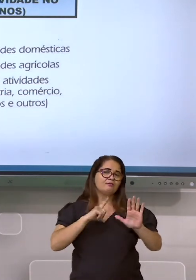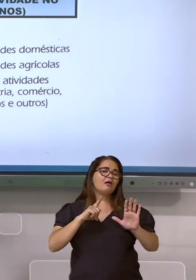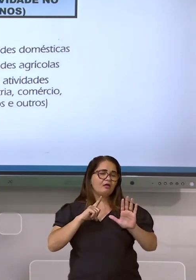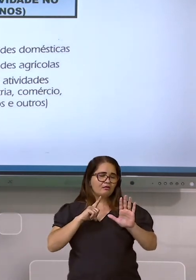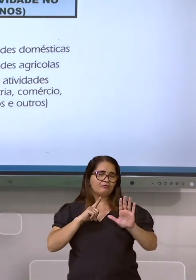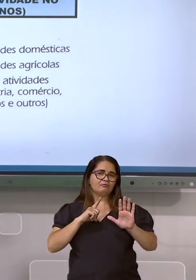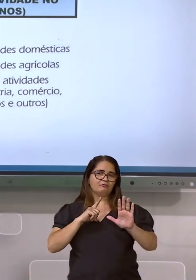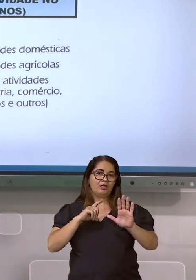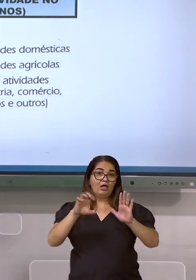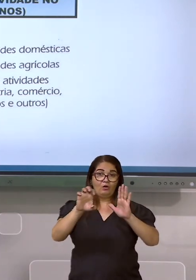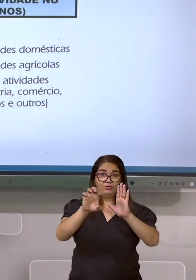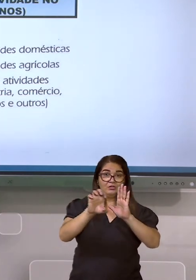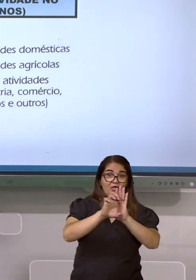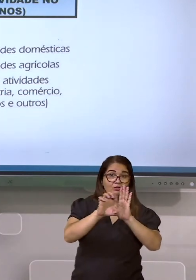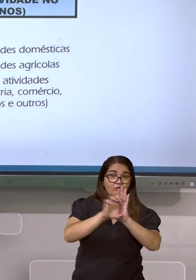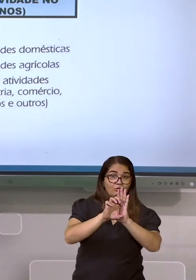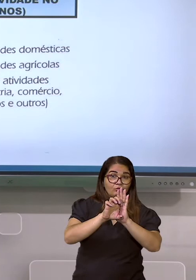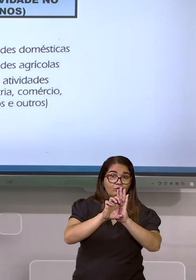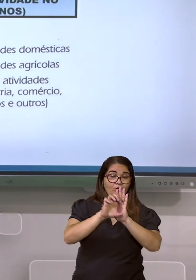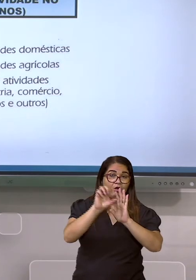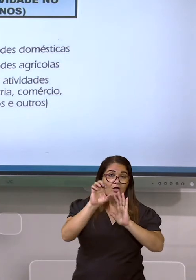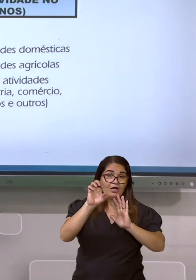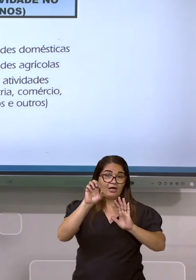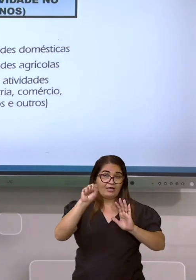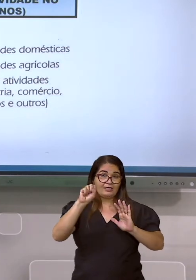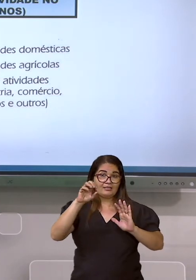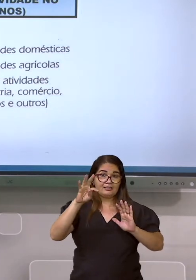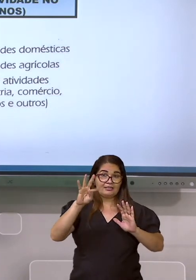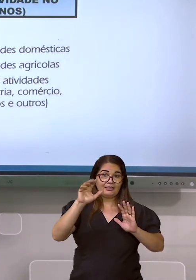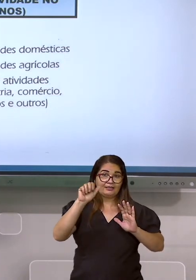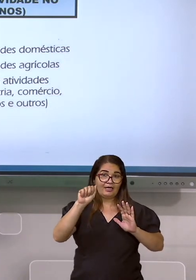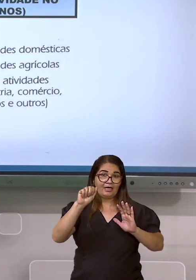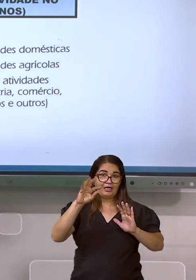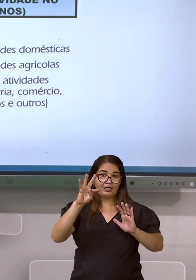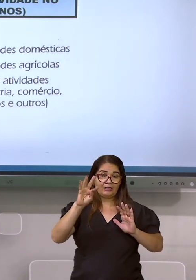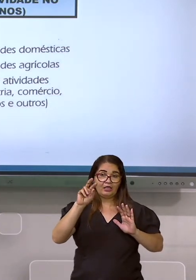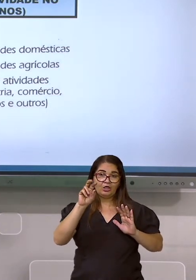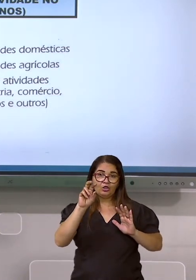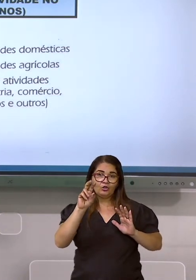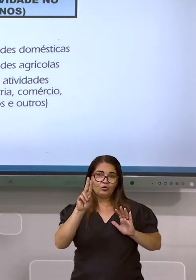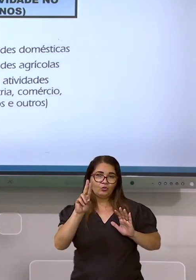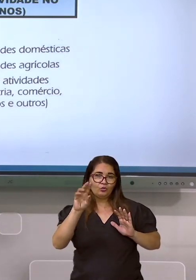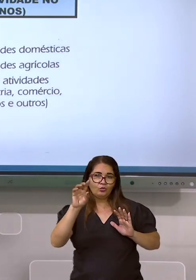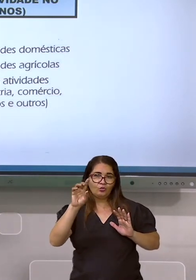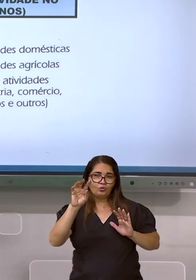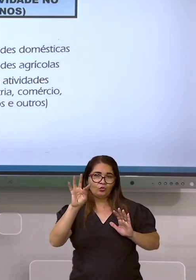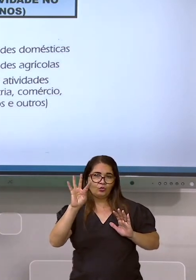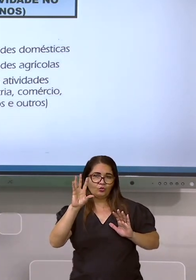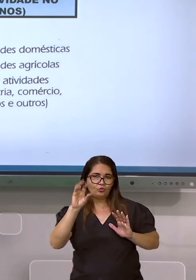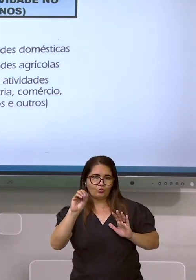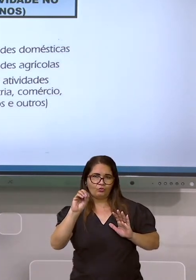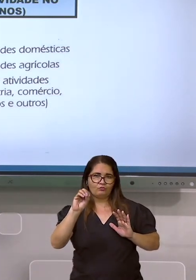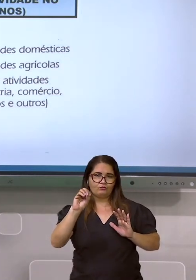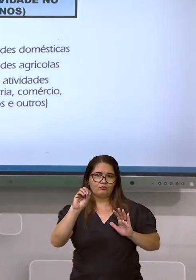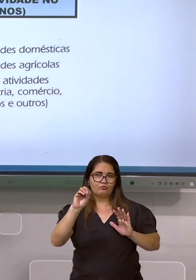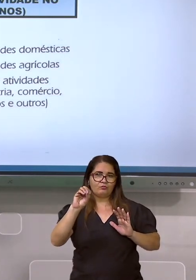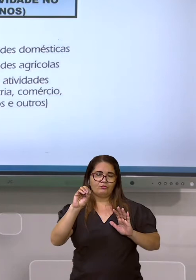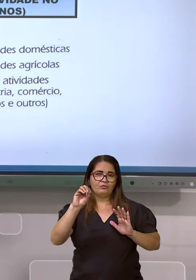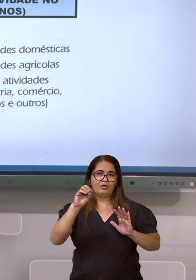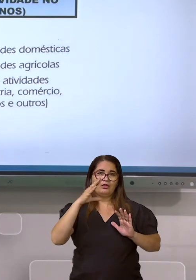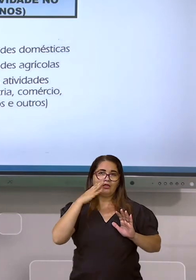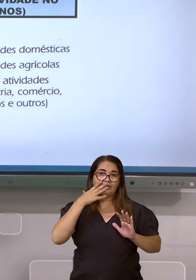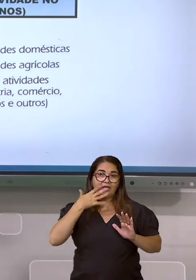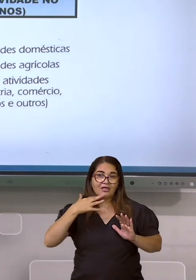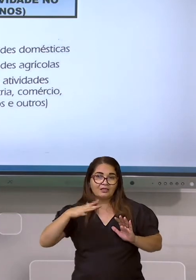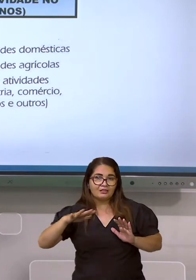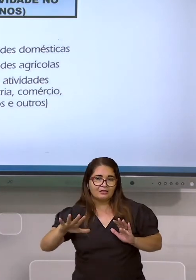É válido. Agora, de maneira alguma, eu estou falando aqui daquele trabalho que a gente faz lá dentro